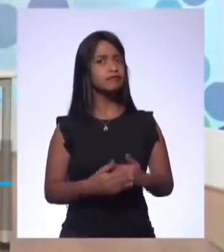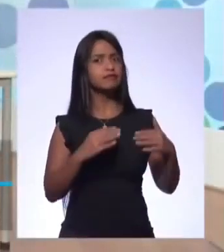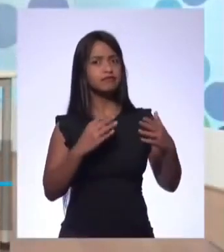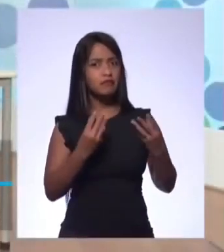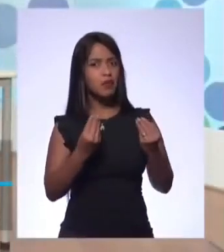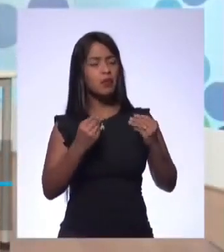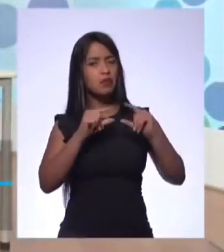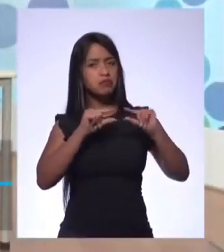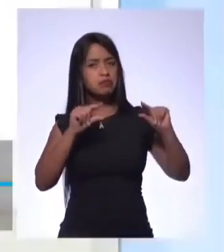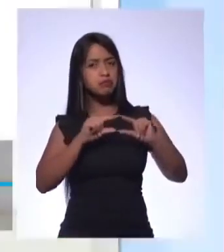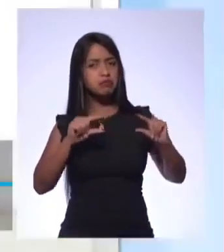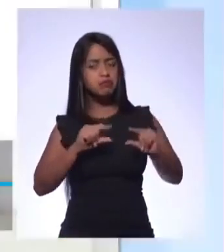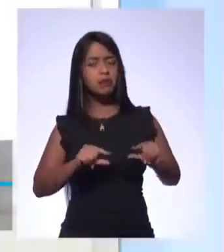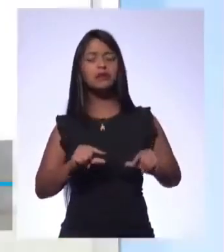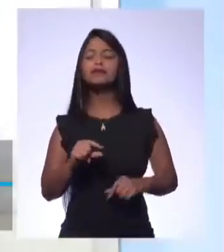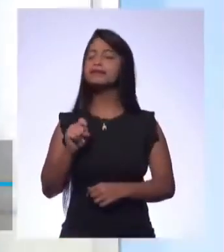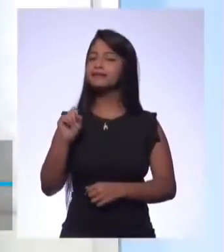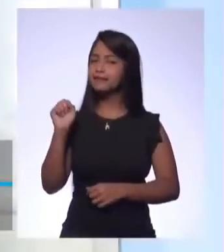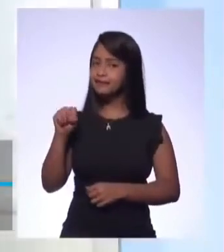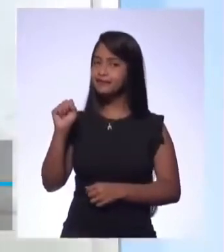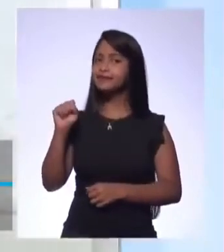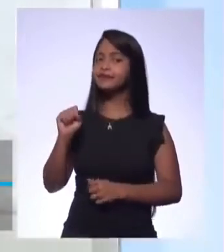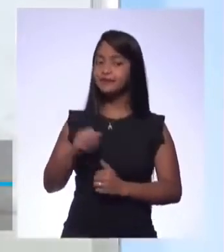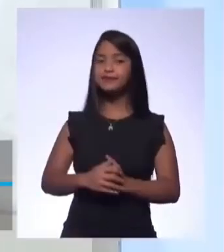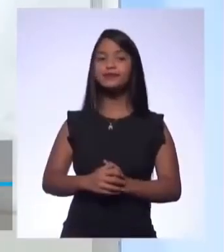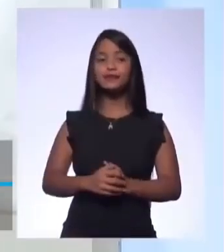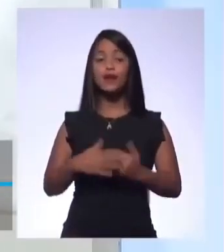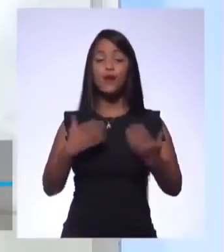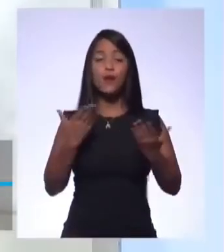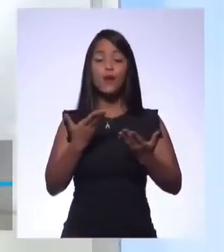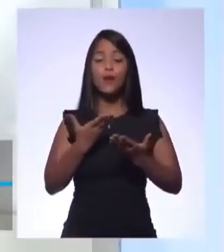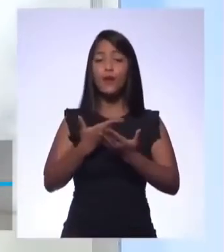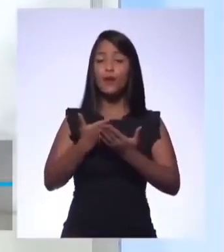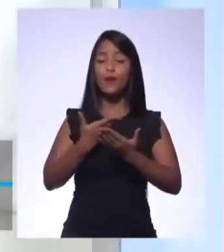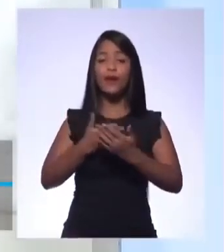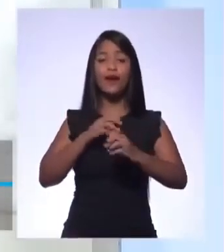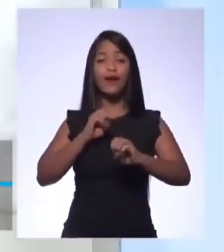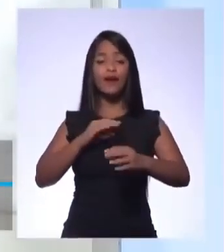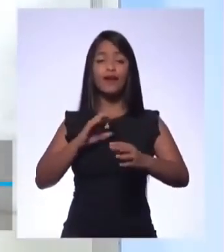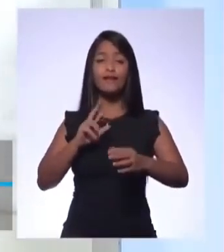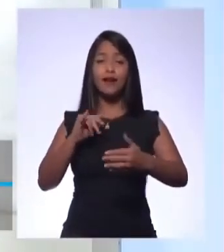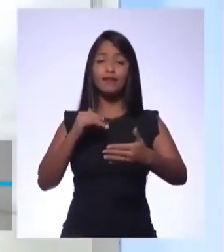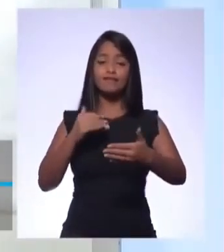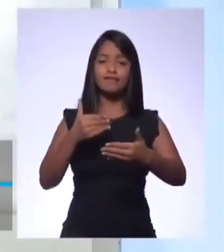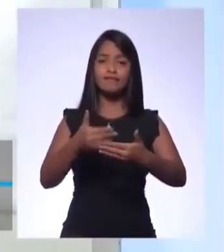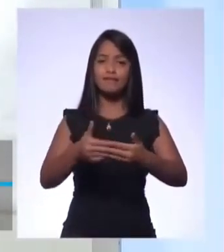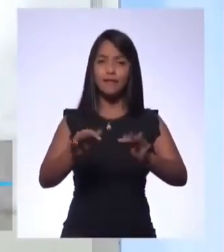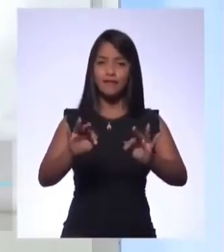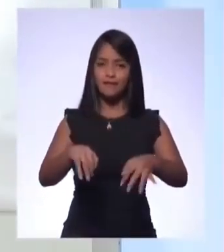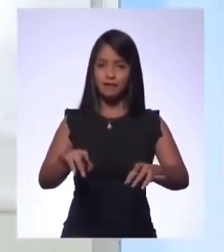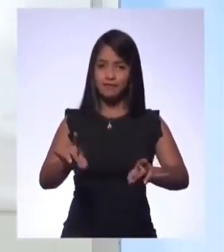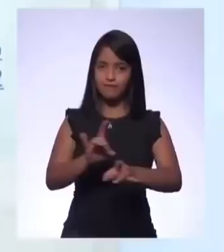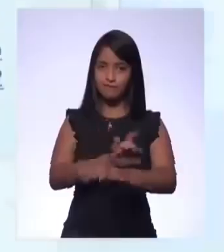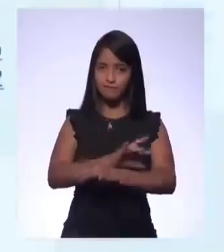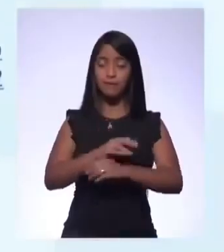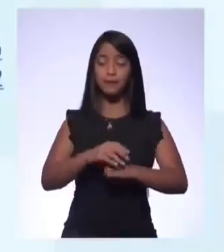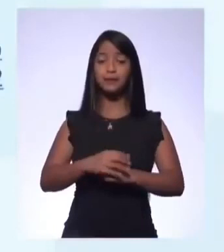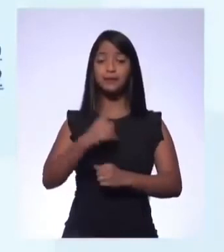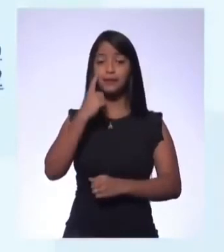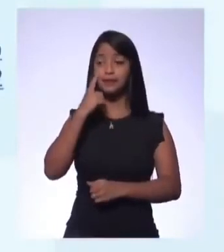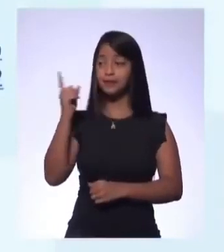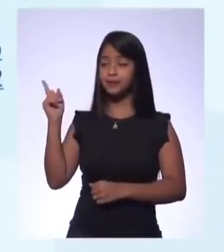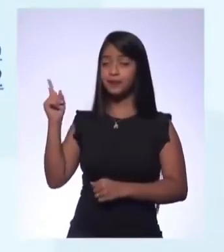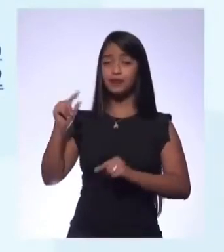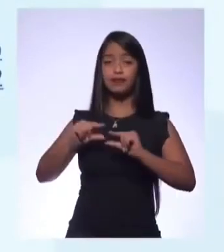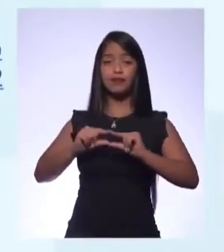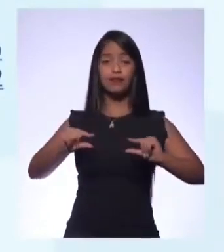né, Ed? E hoje nós vamos fazer o fechamento da nossa aula. O diretor vai colocar ali o link do caderno do aluno para quem não pegou,